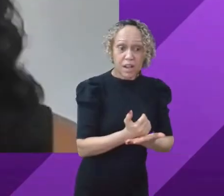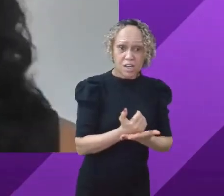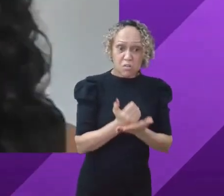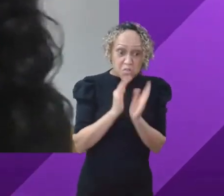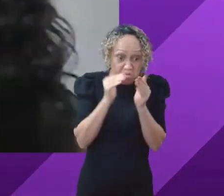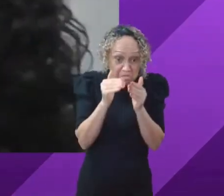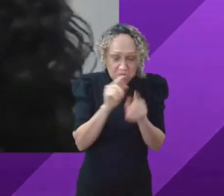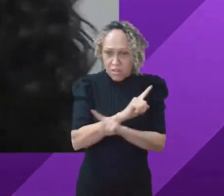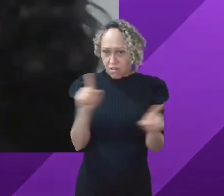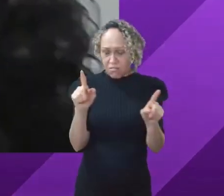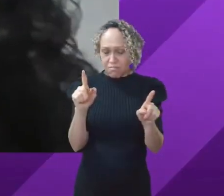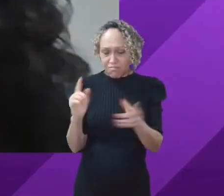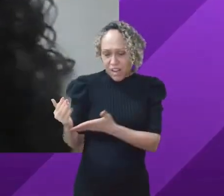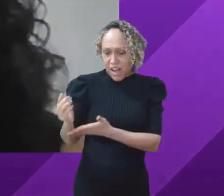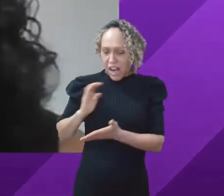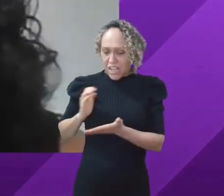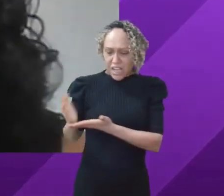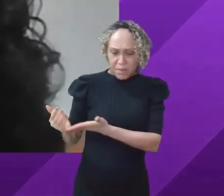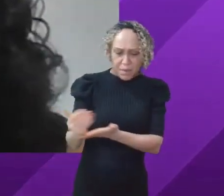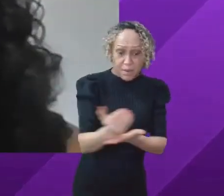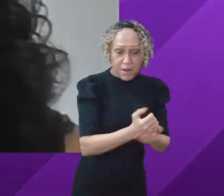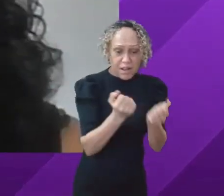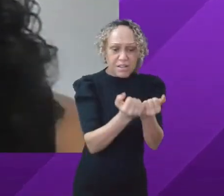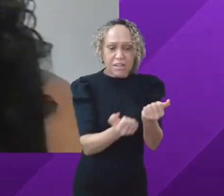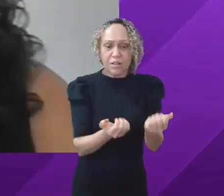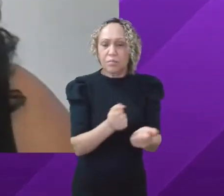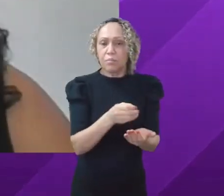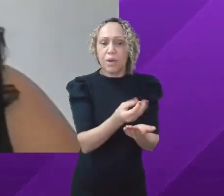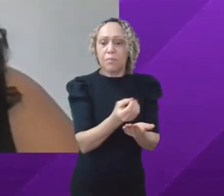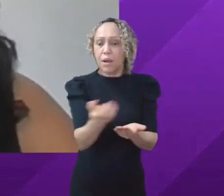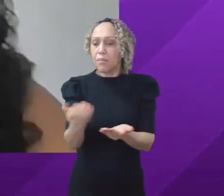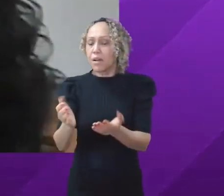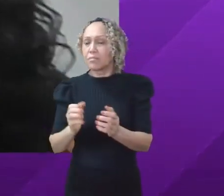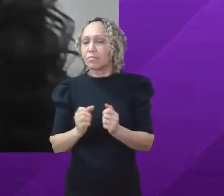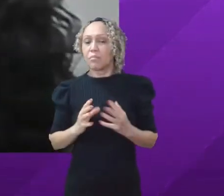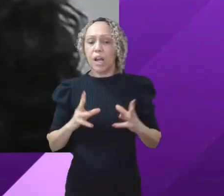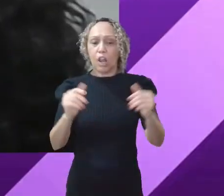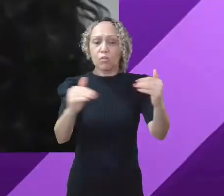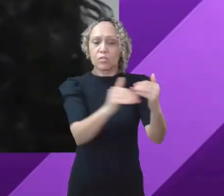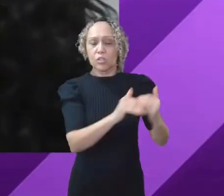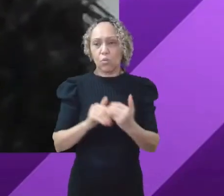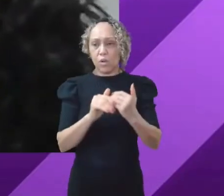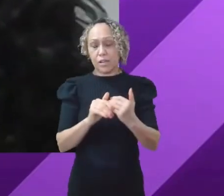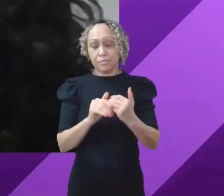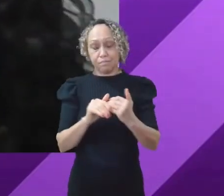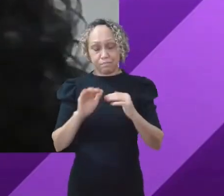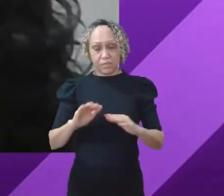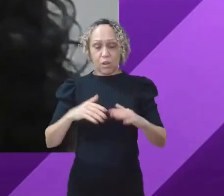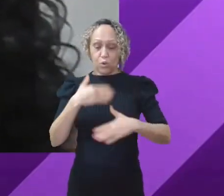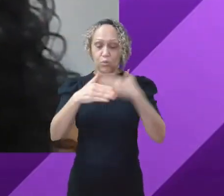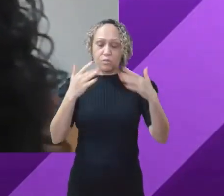Ou seja, a igualdade, a autorrealização. Então, no desenvolvimento solidário, o